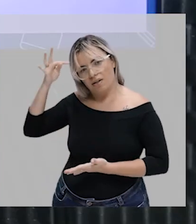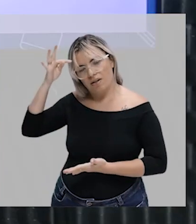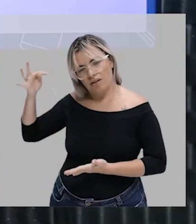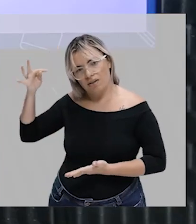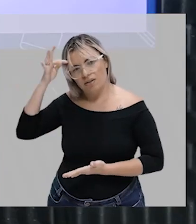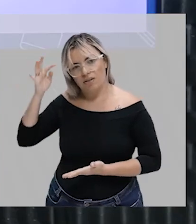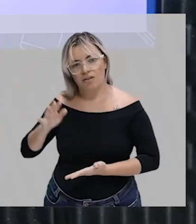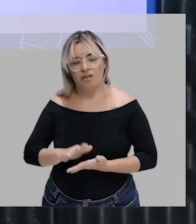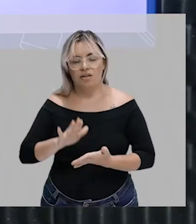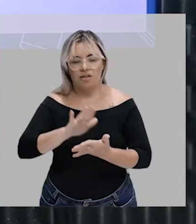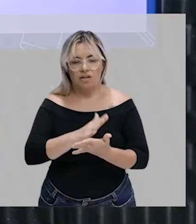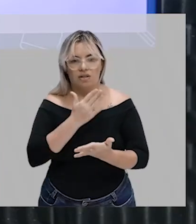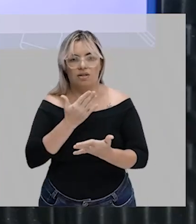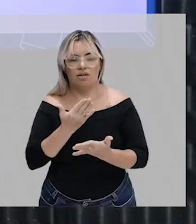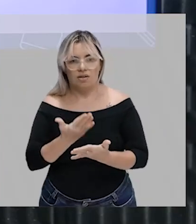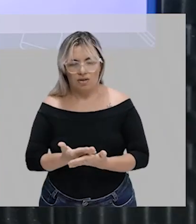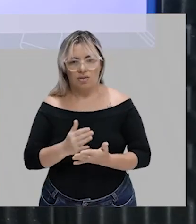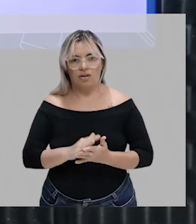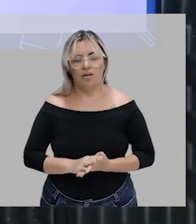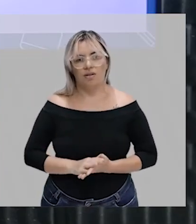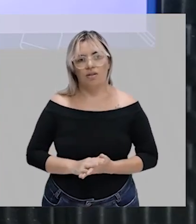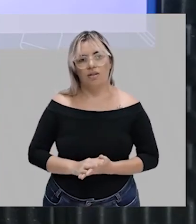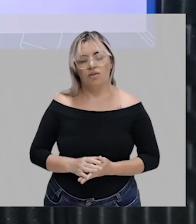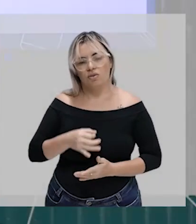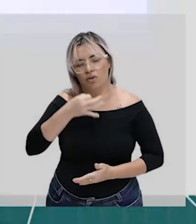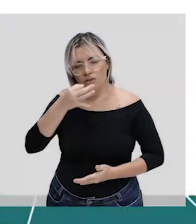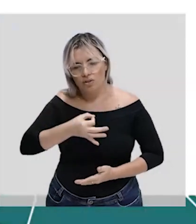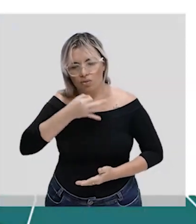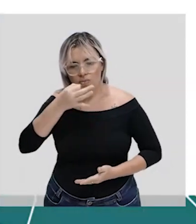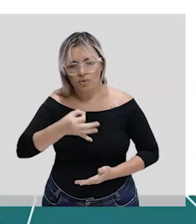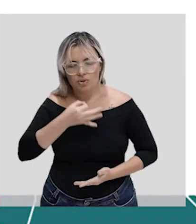tua interpretação diante das demais.